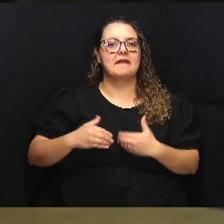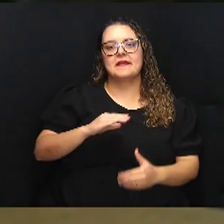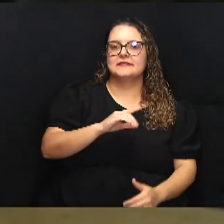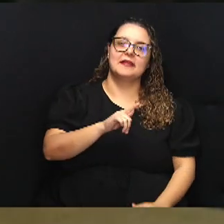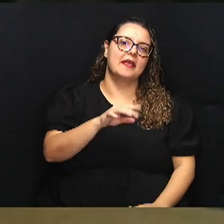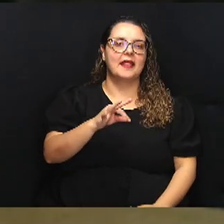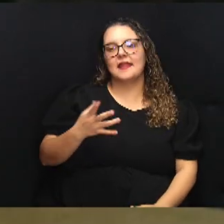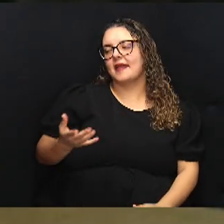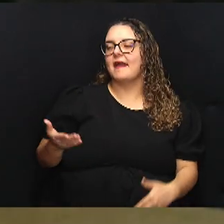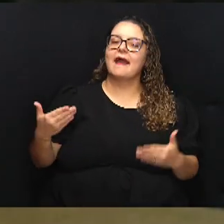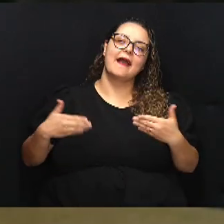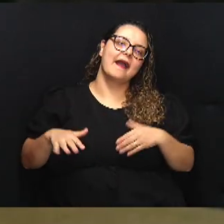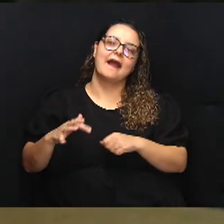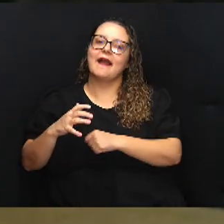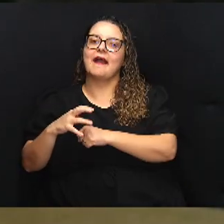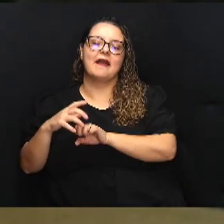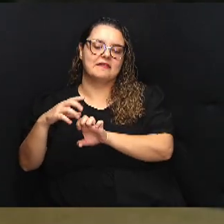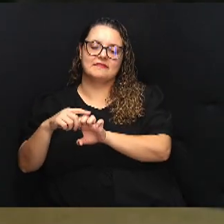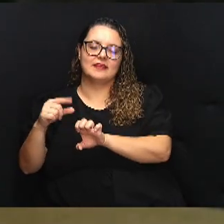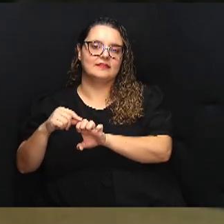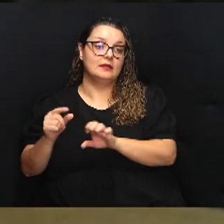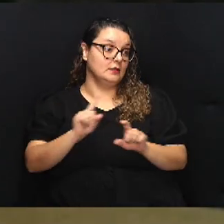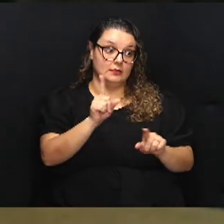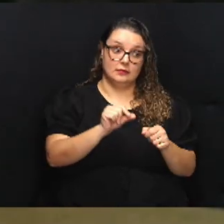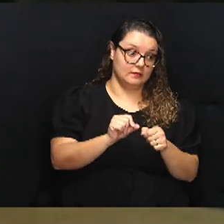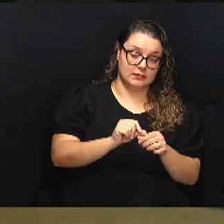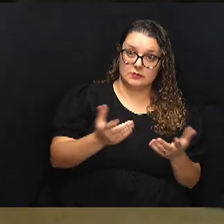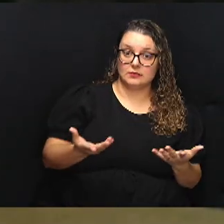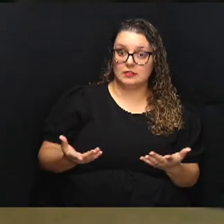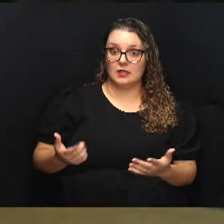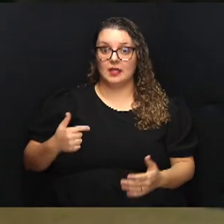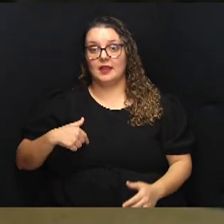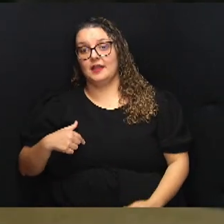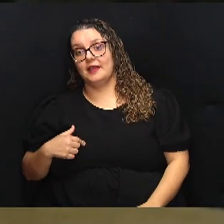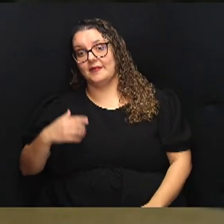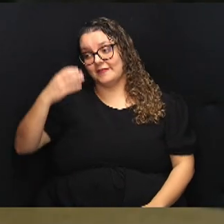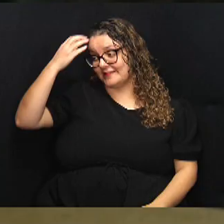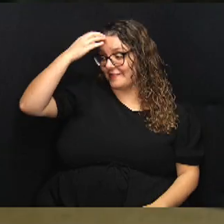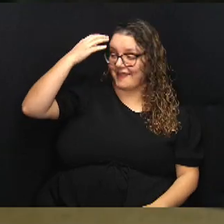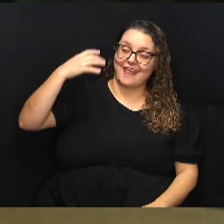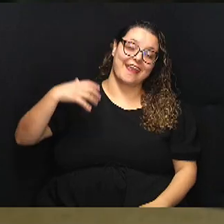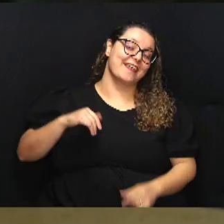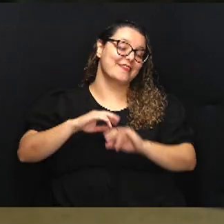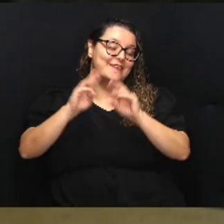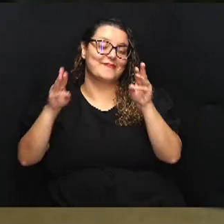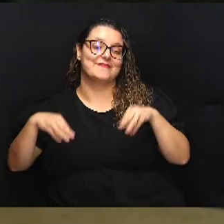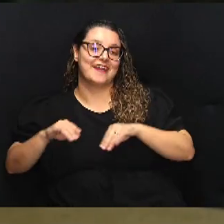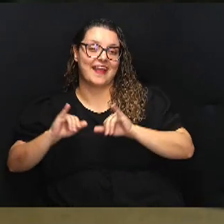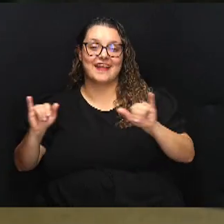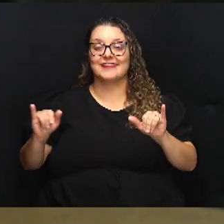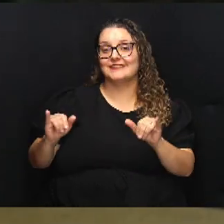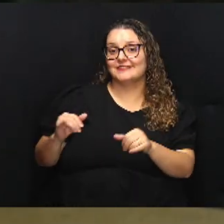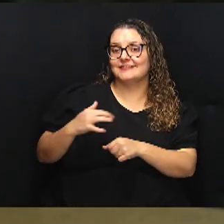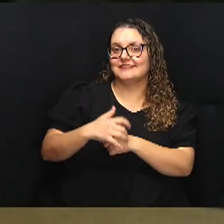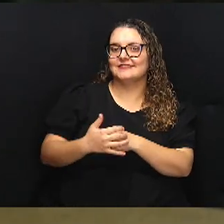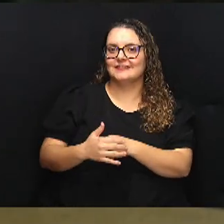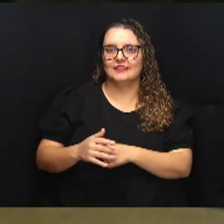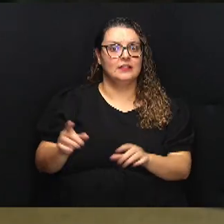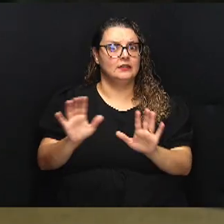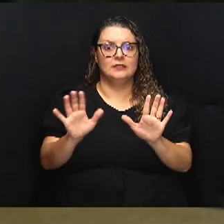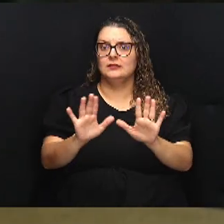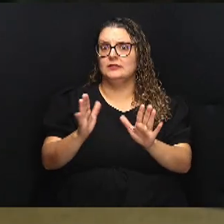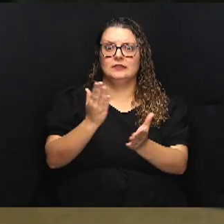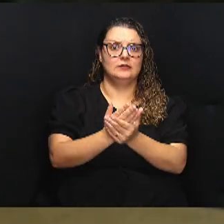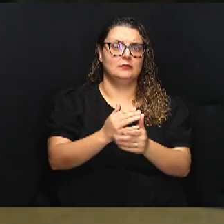né? Agora vou ser Não faça isso. empreendedor, vou ser o cara, né? Vou ser o rei do marketing digital, do marketplace. Gente, não larga seu